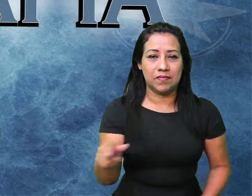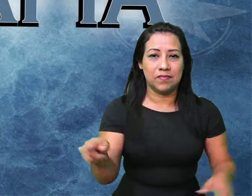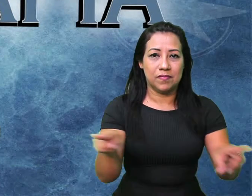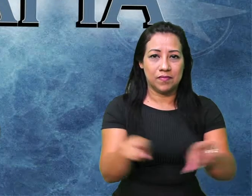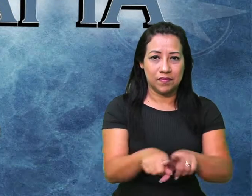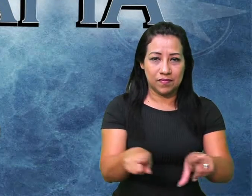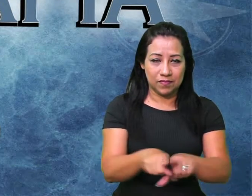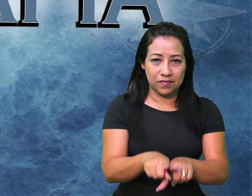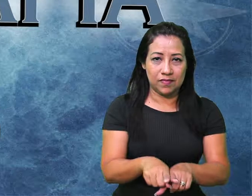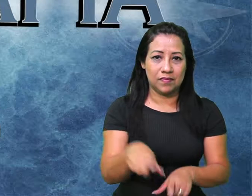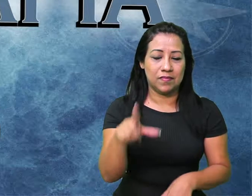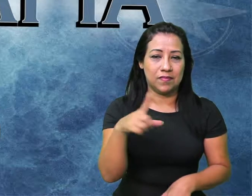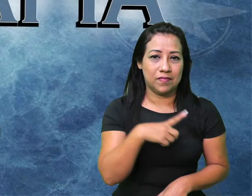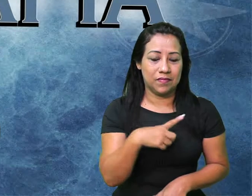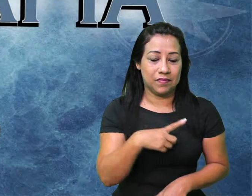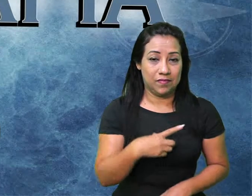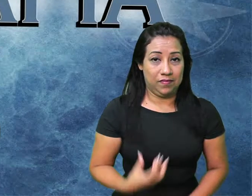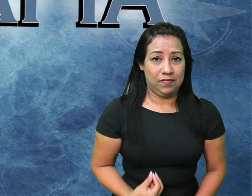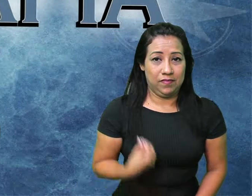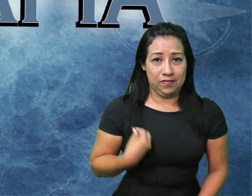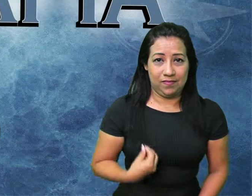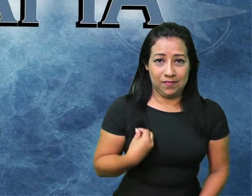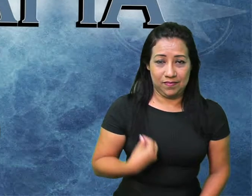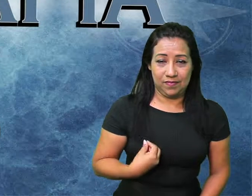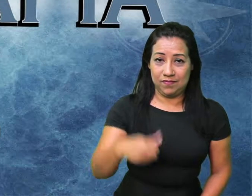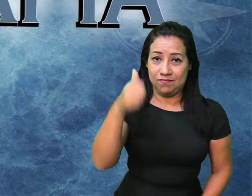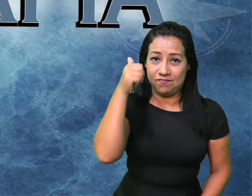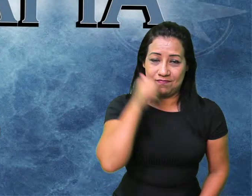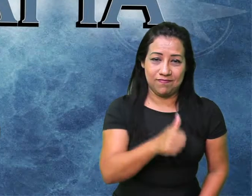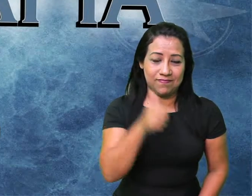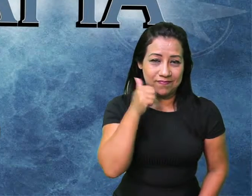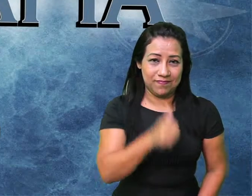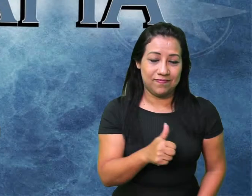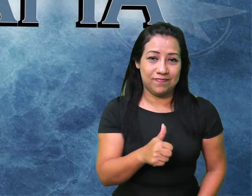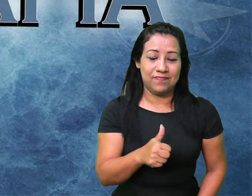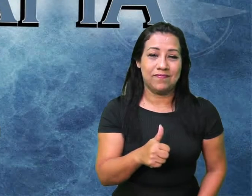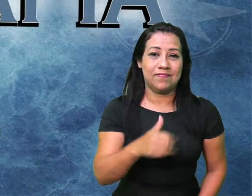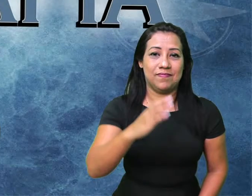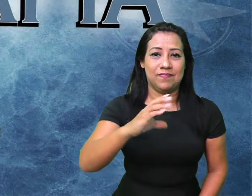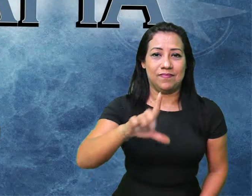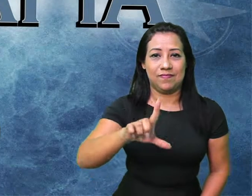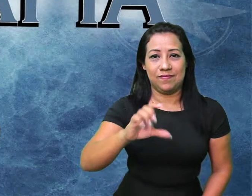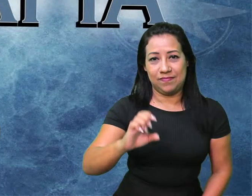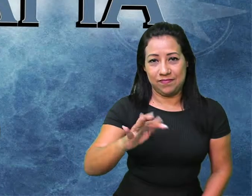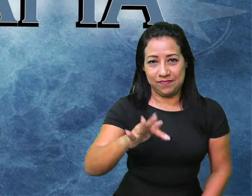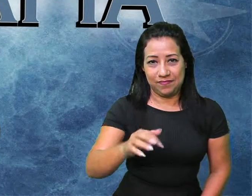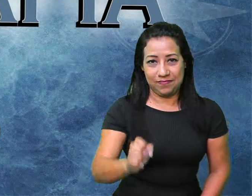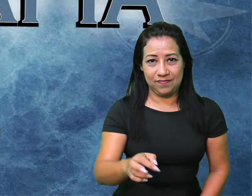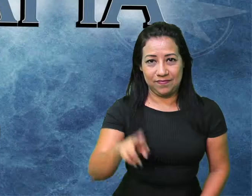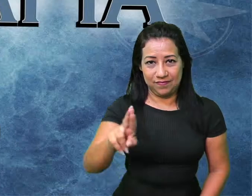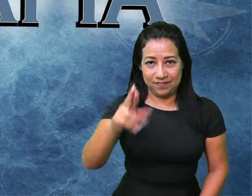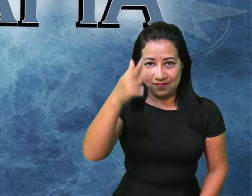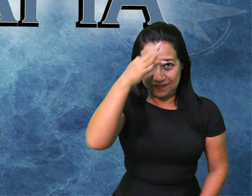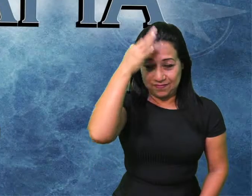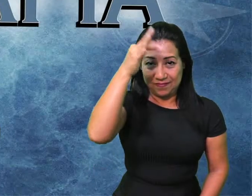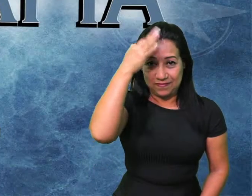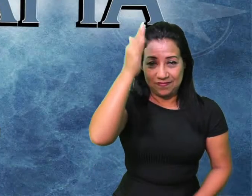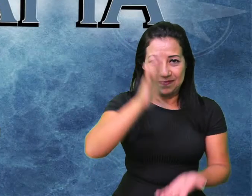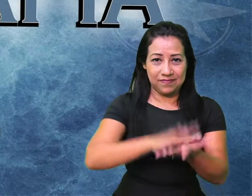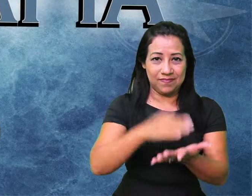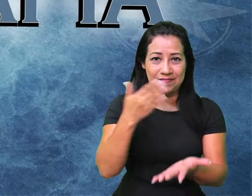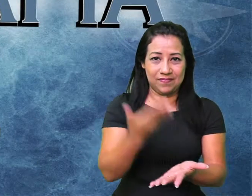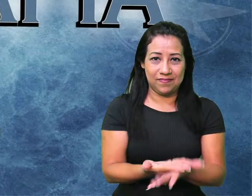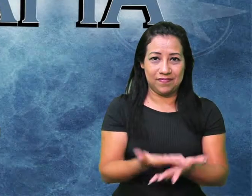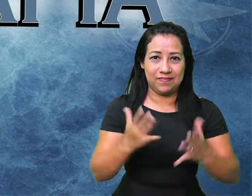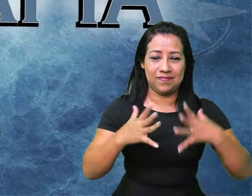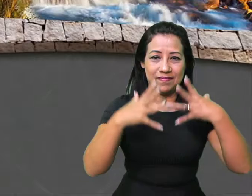nós temos a presença desta grande mulher, a Cléfia Fernanda, como a intérprete de